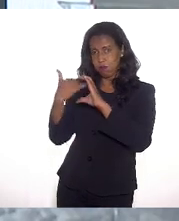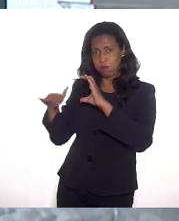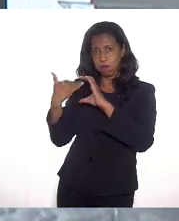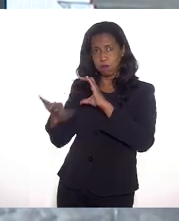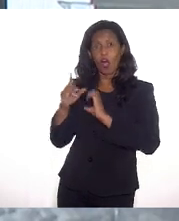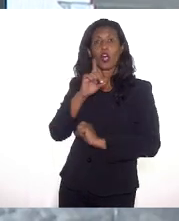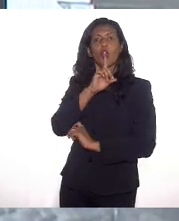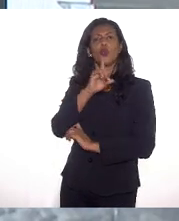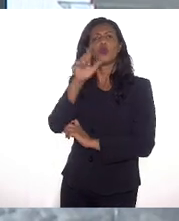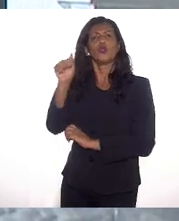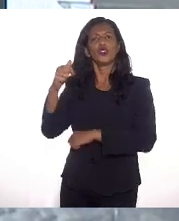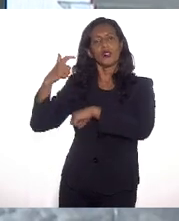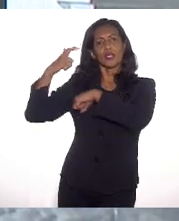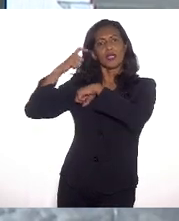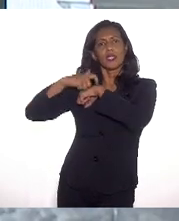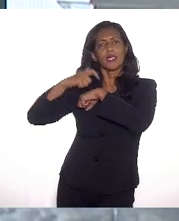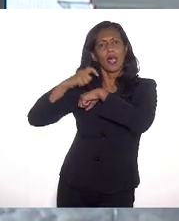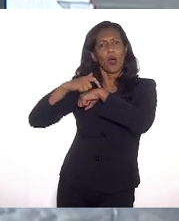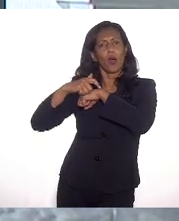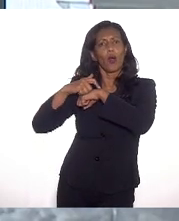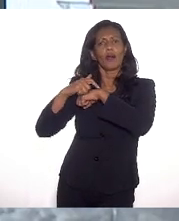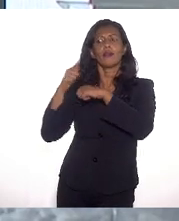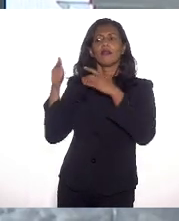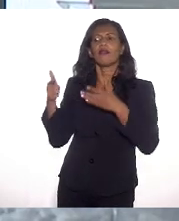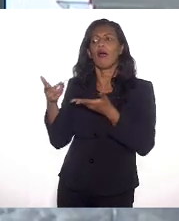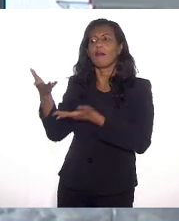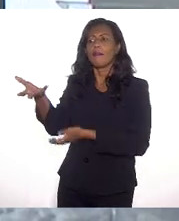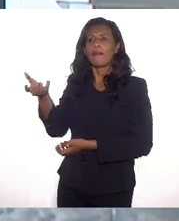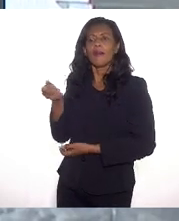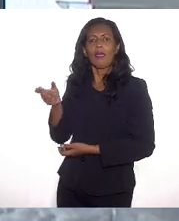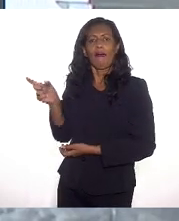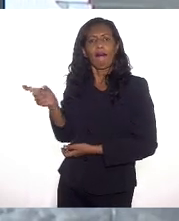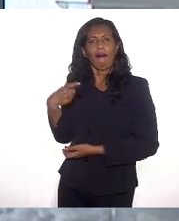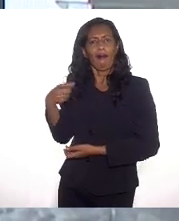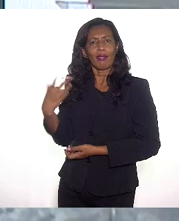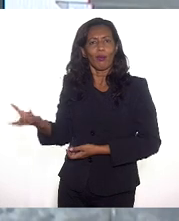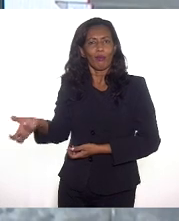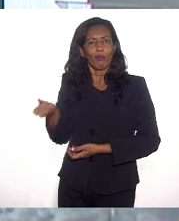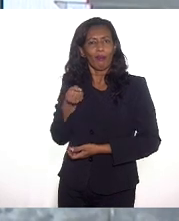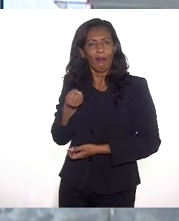local e horário onde vão receber seu cartão. Então, todas essas